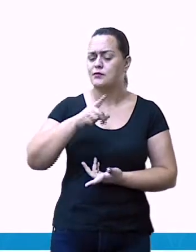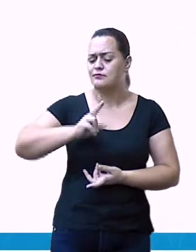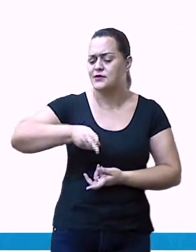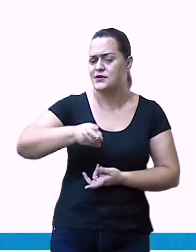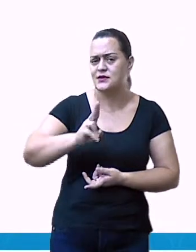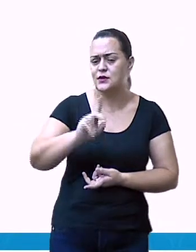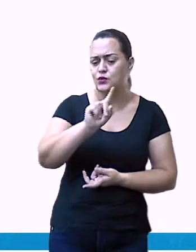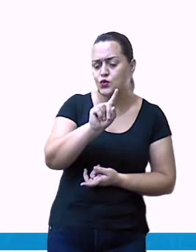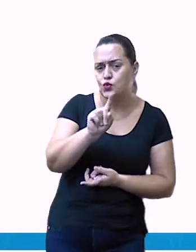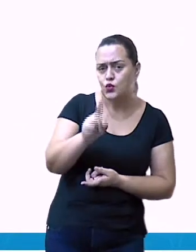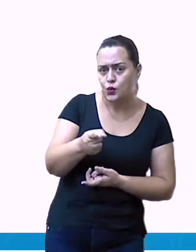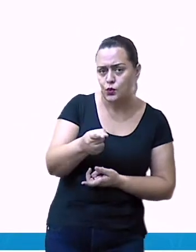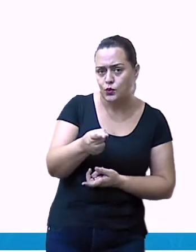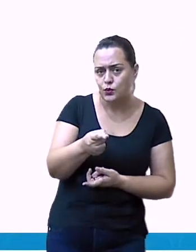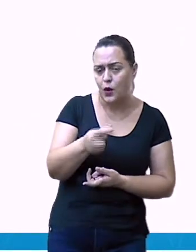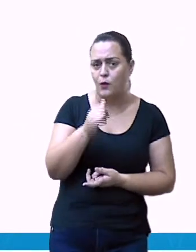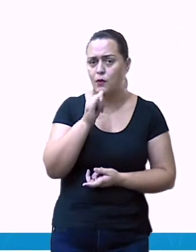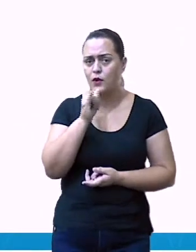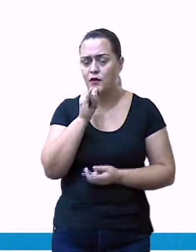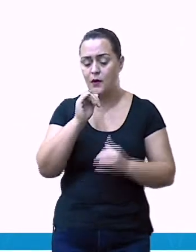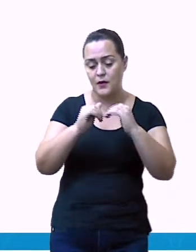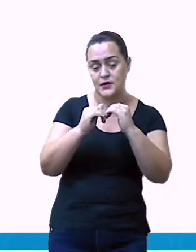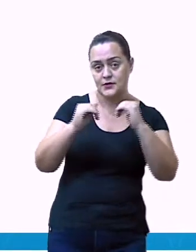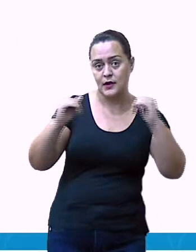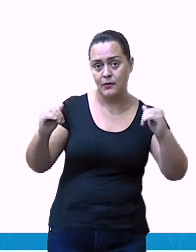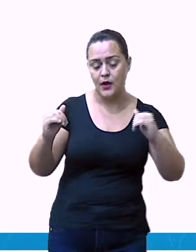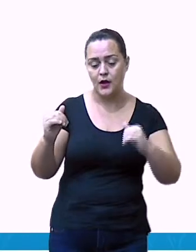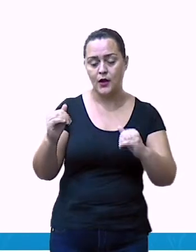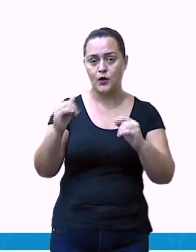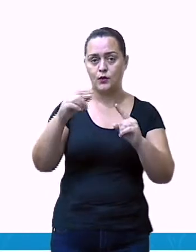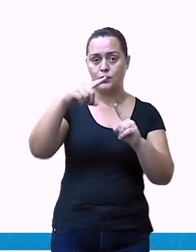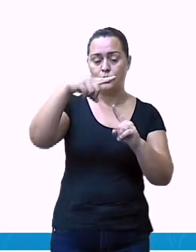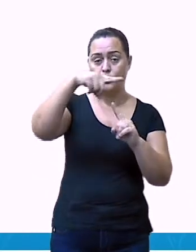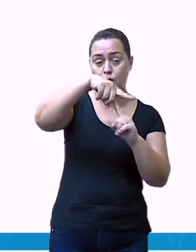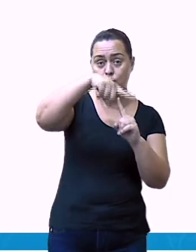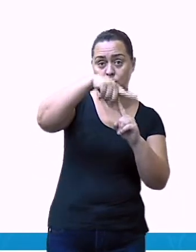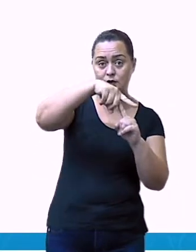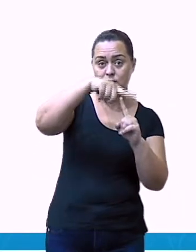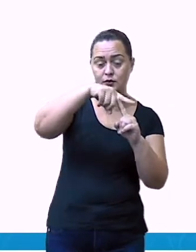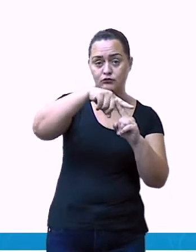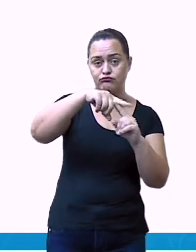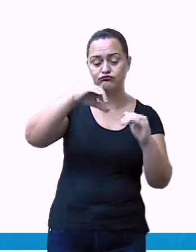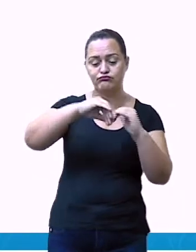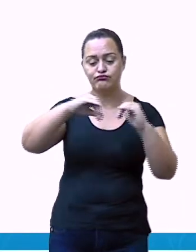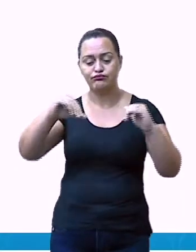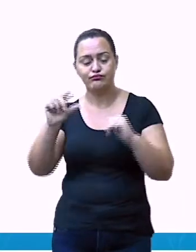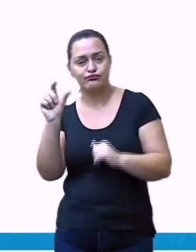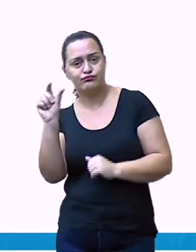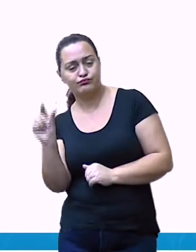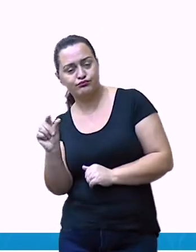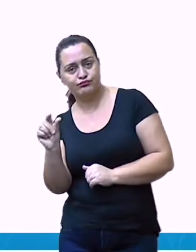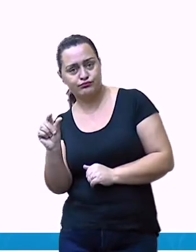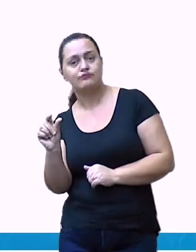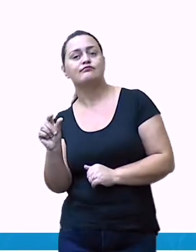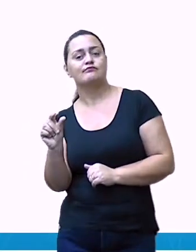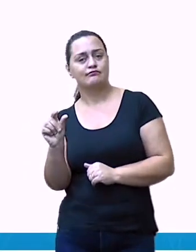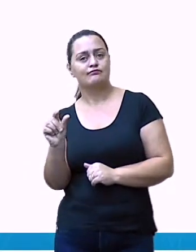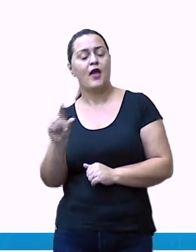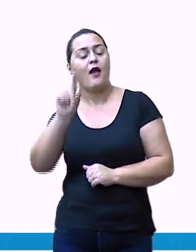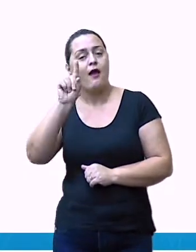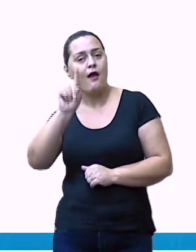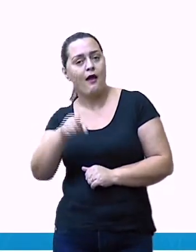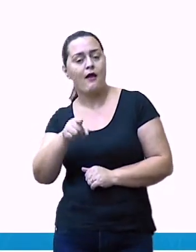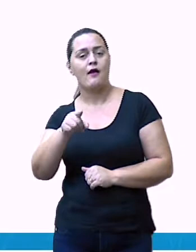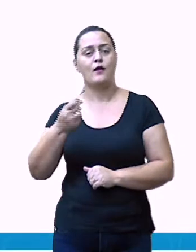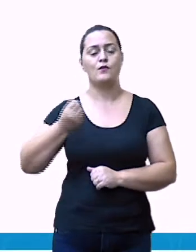parte inteira das partes menores são chamados de números decimais. Temos um